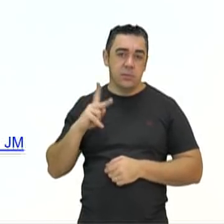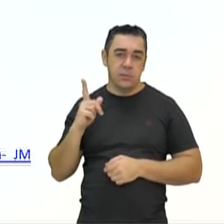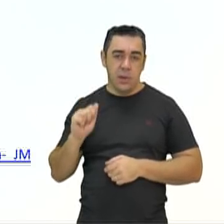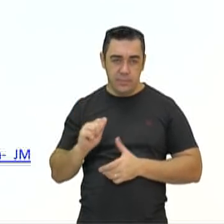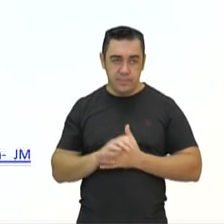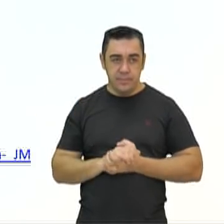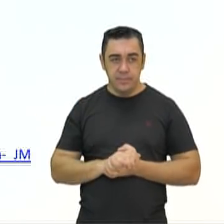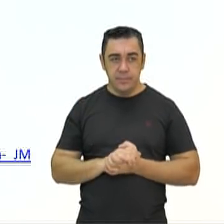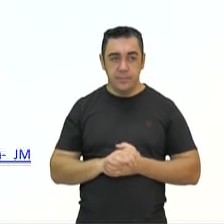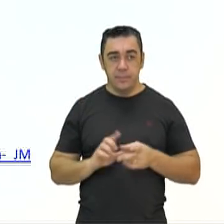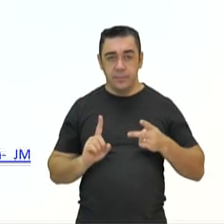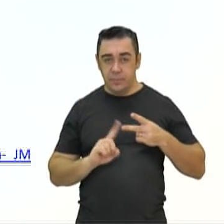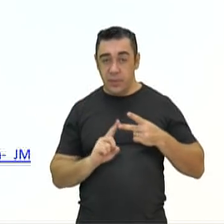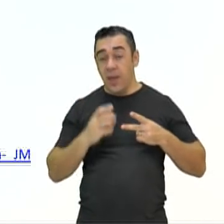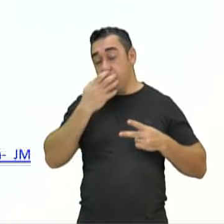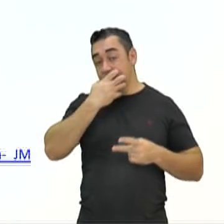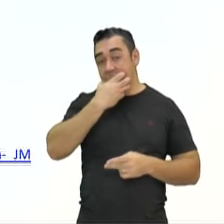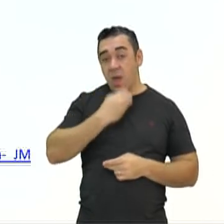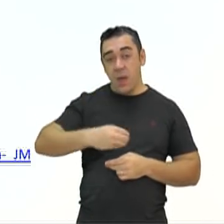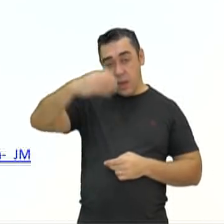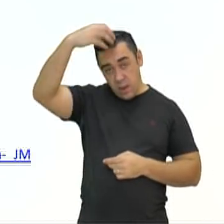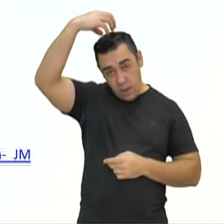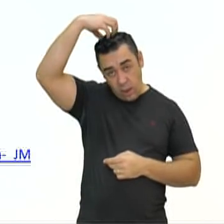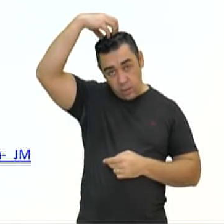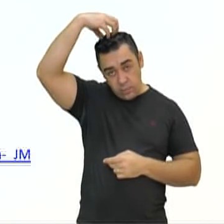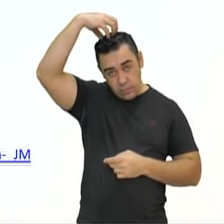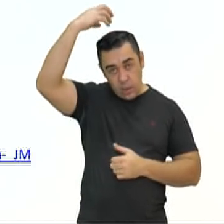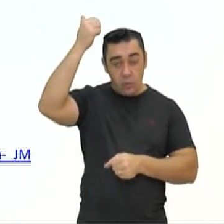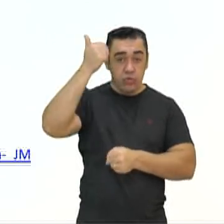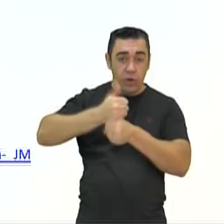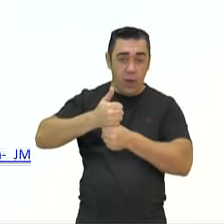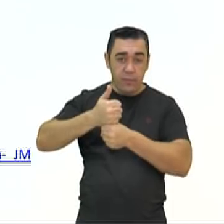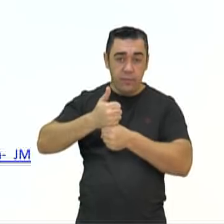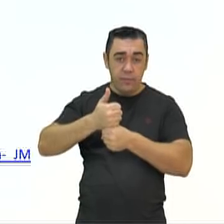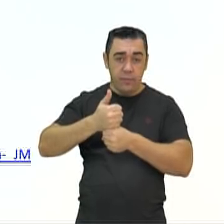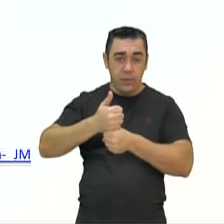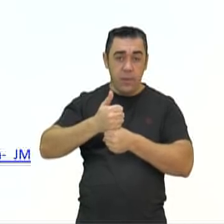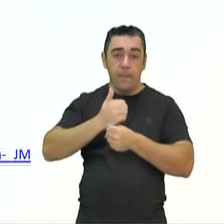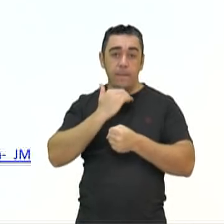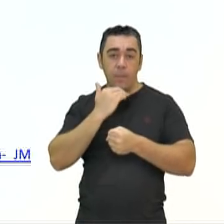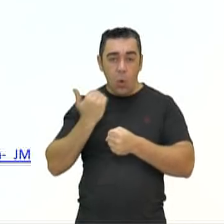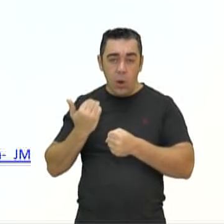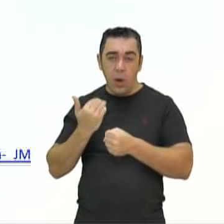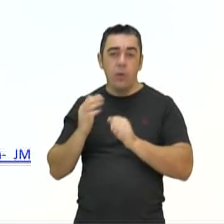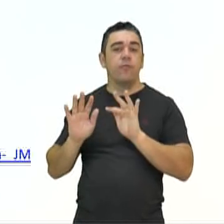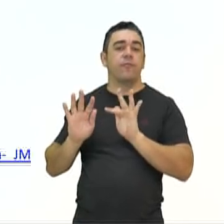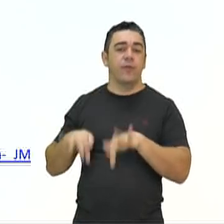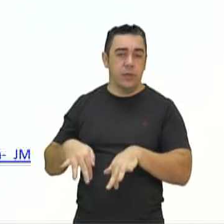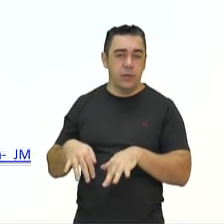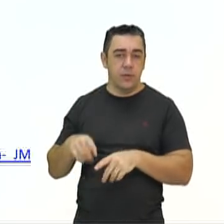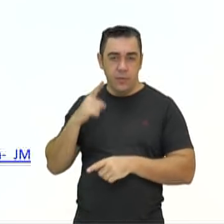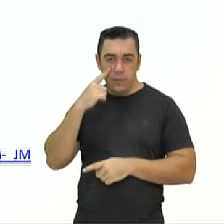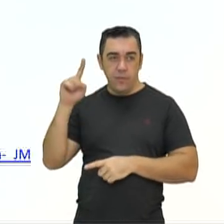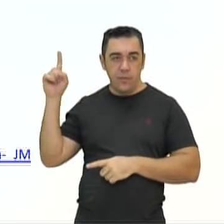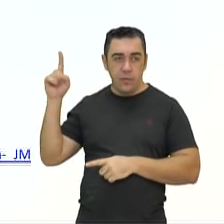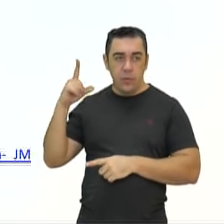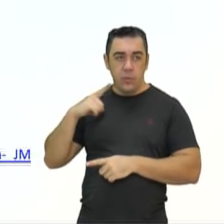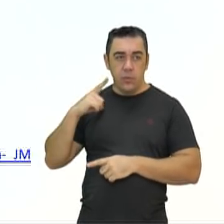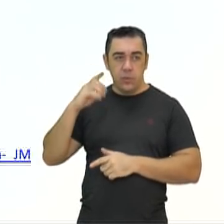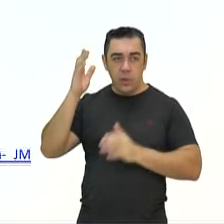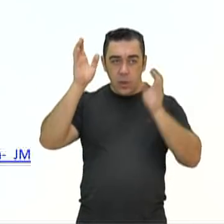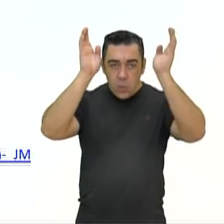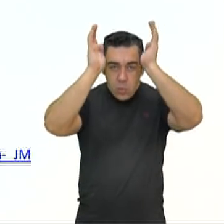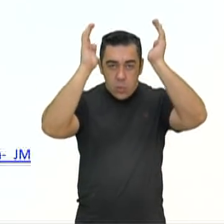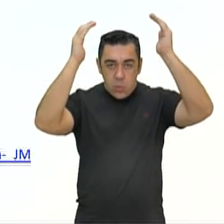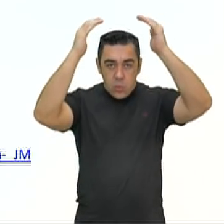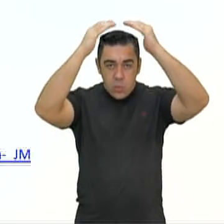dama ou rainha. E o rei, né, que é o chefe do jogo. Ele tem a a cruz lá, a coroa bem em cima da cabeça lá, e ela é uma